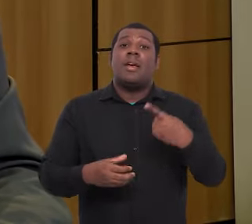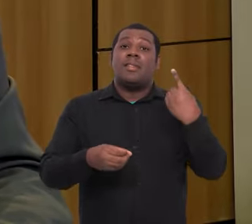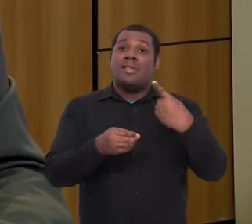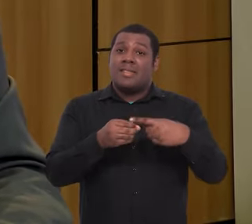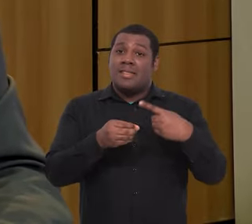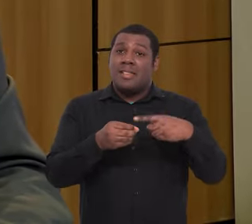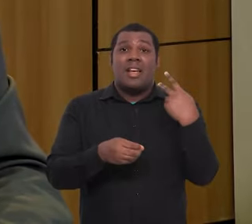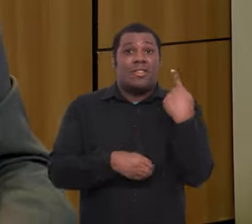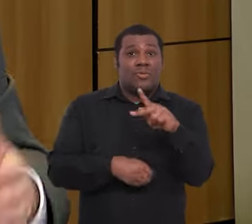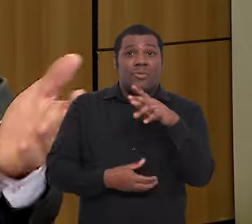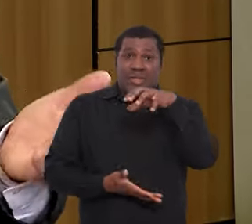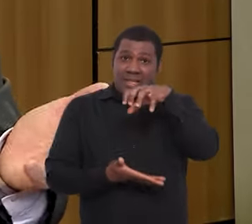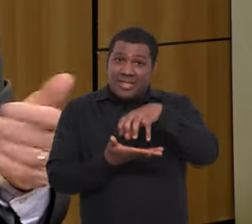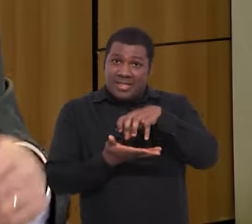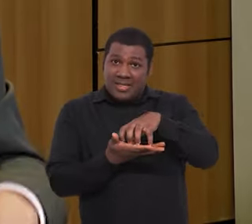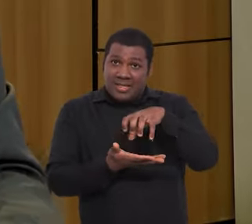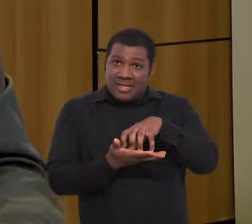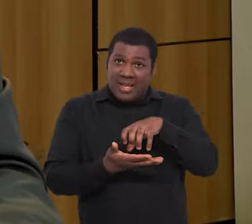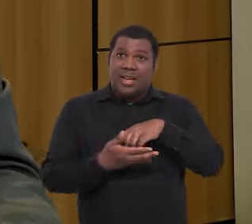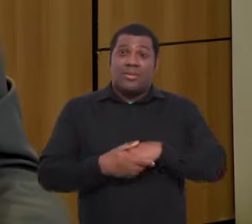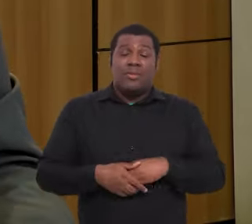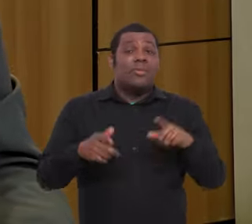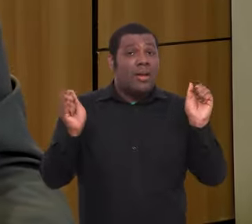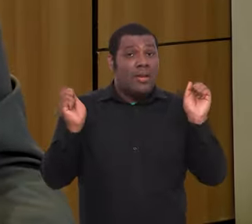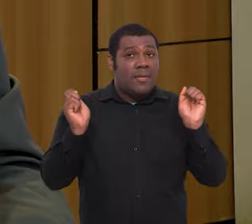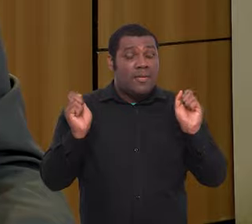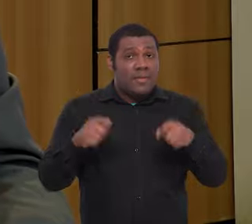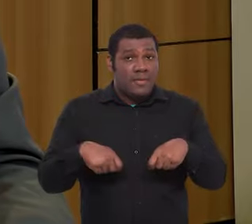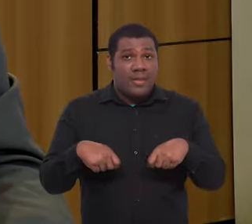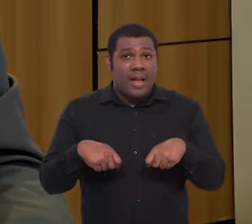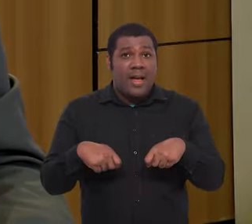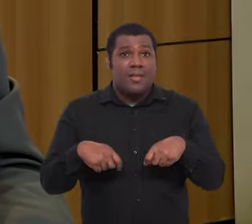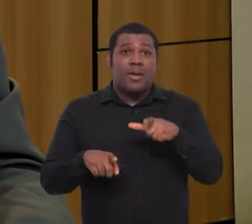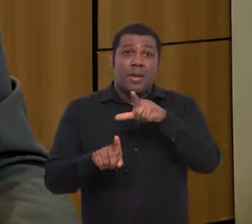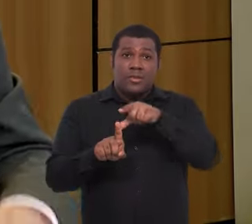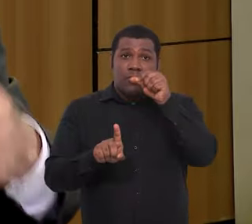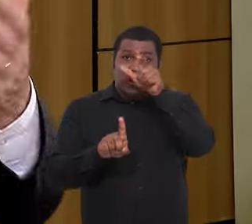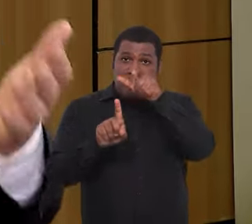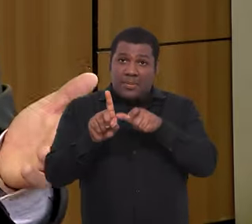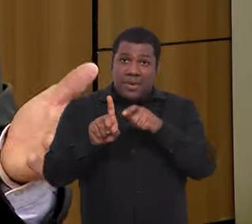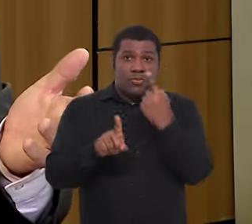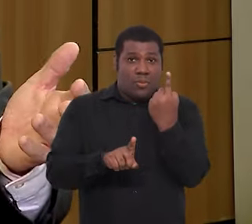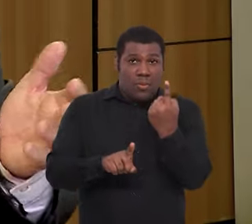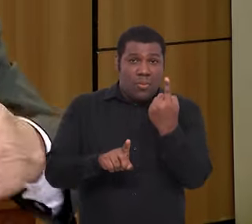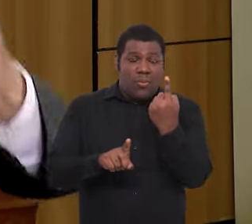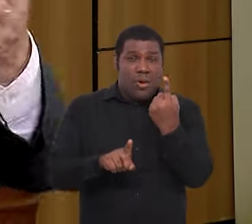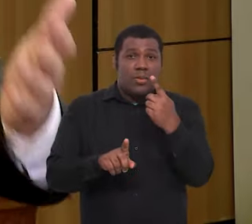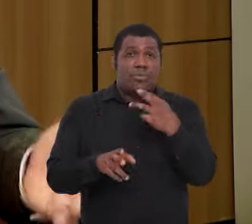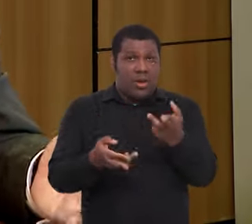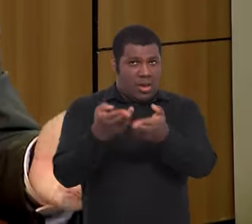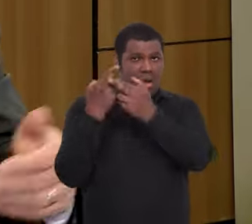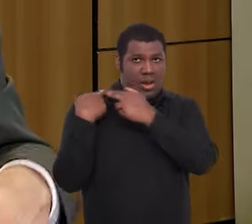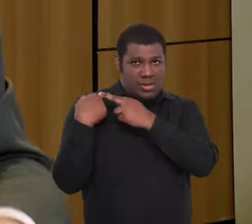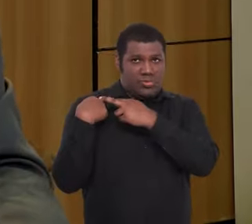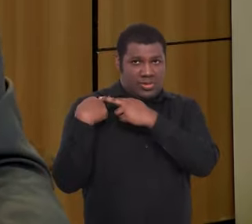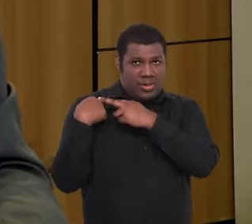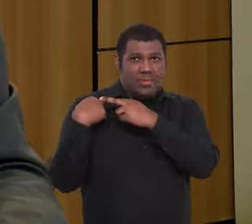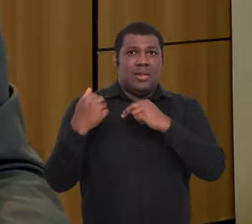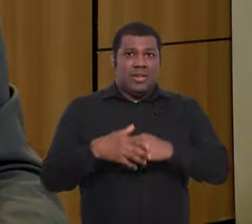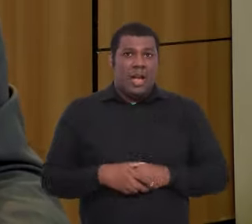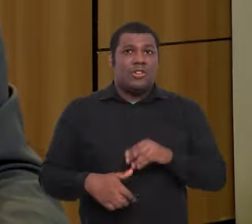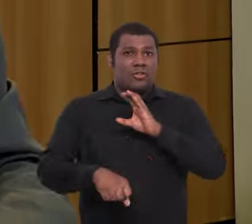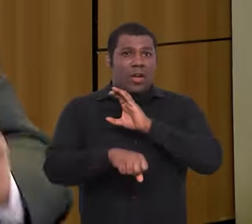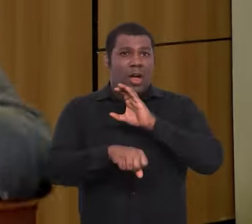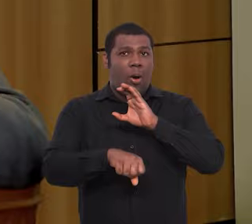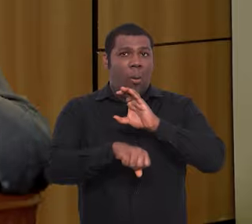basta você oferecer os equipamentos e uma pessoa para ser monitor que a Microsoft pode formar